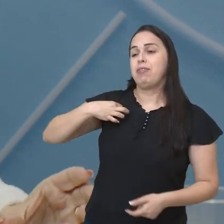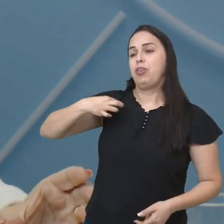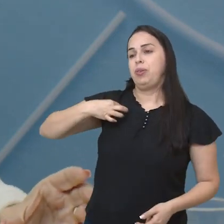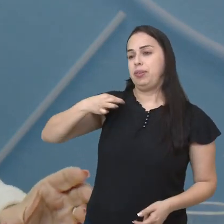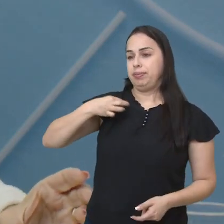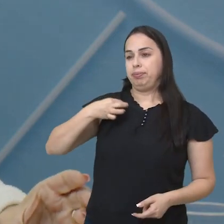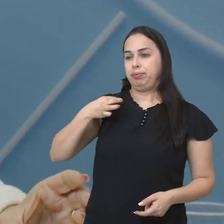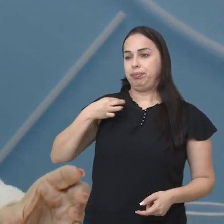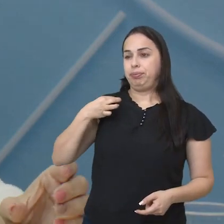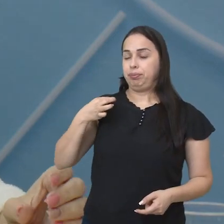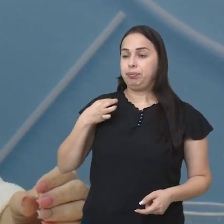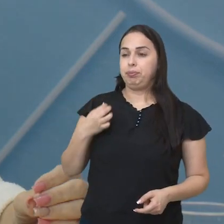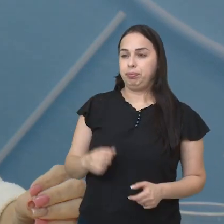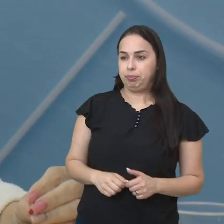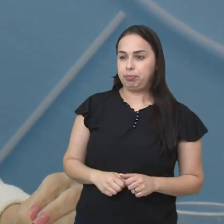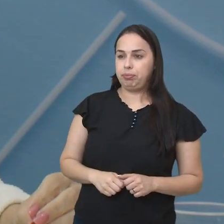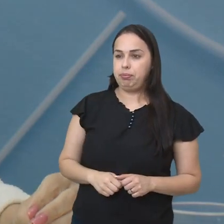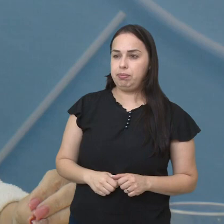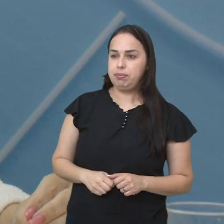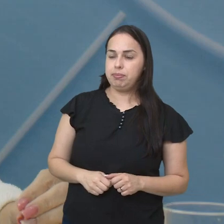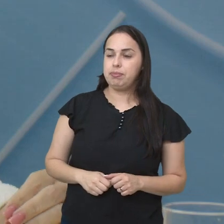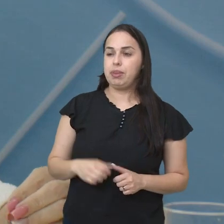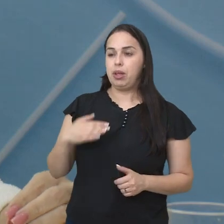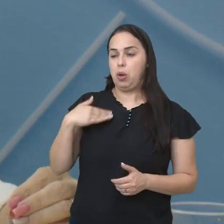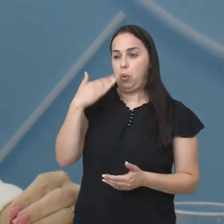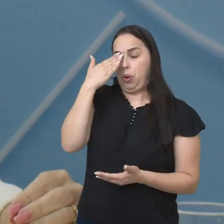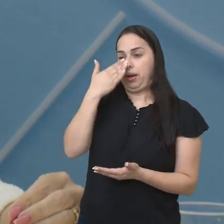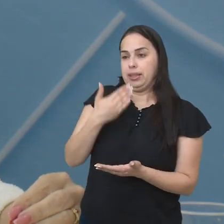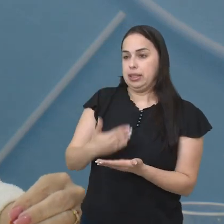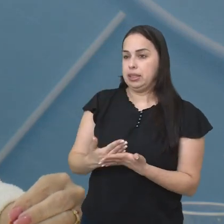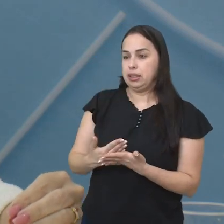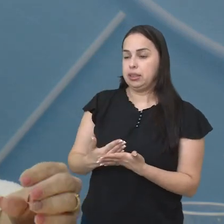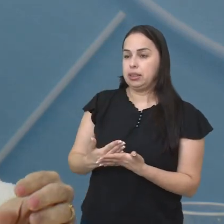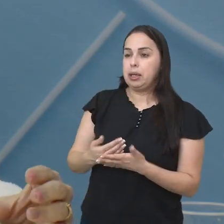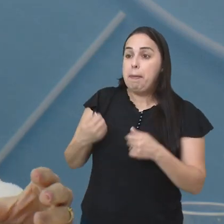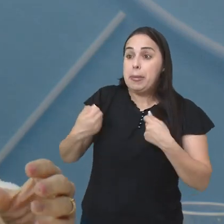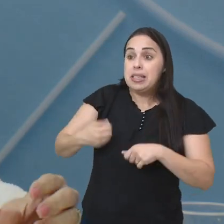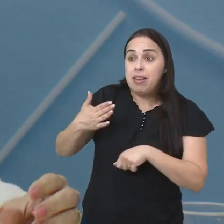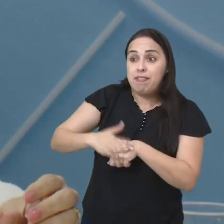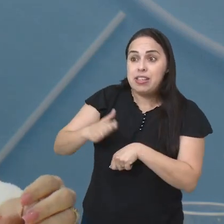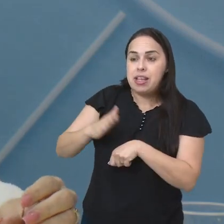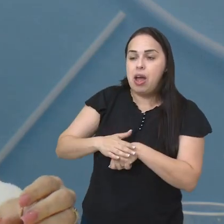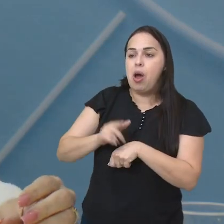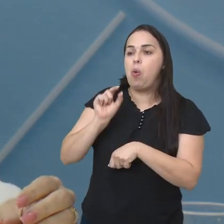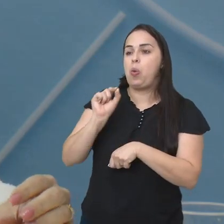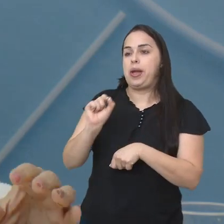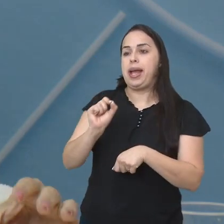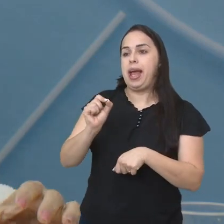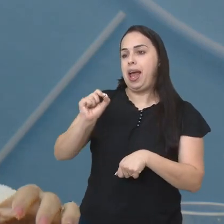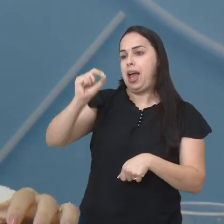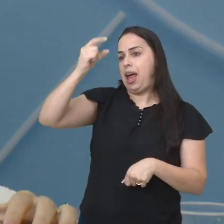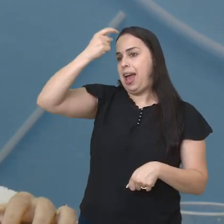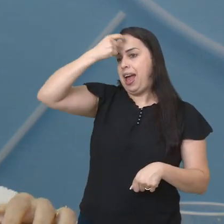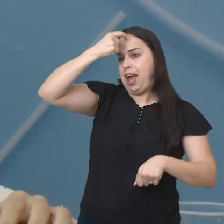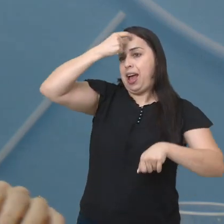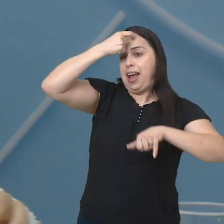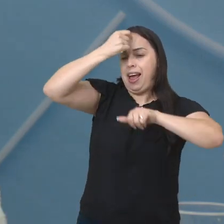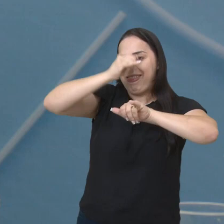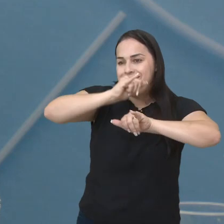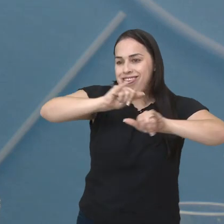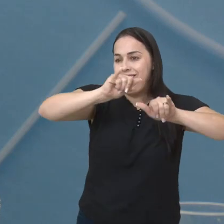Então, o que eu acredito hoje que tenha que ser feito é a conscientização para